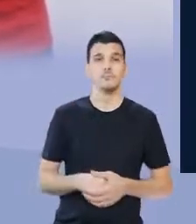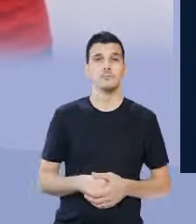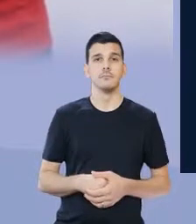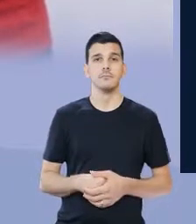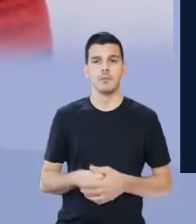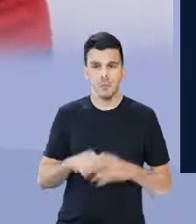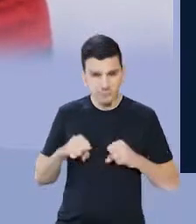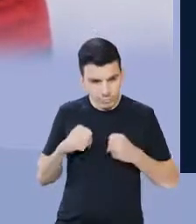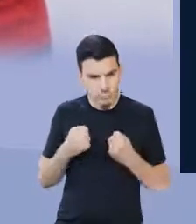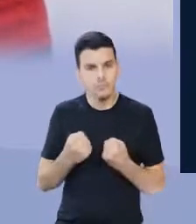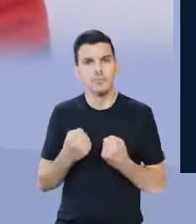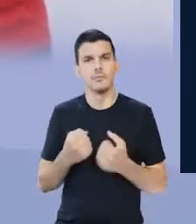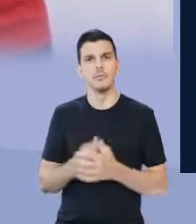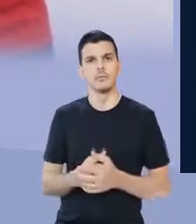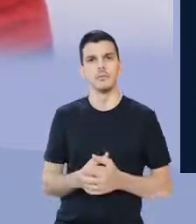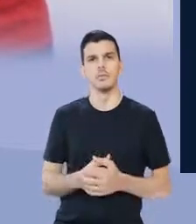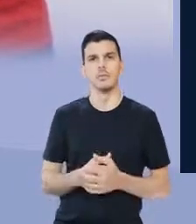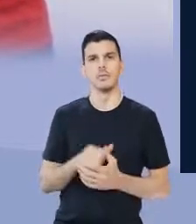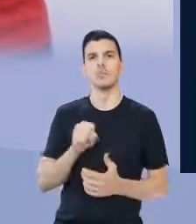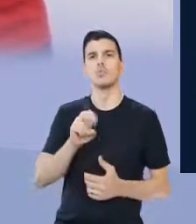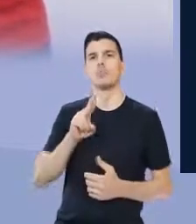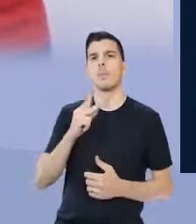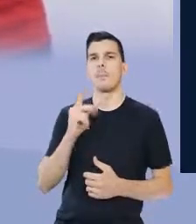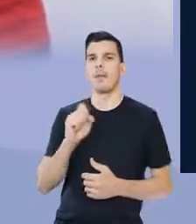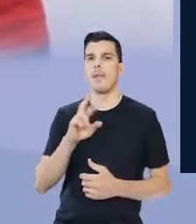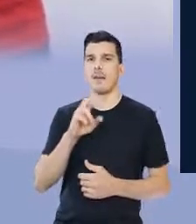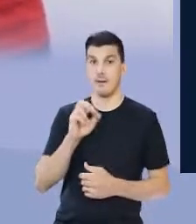tem que superar, né? E se recuperar também